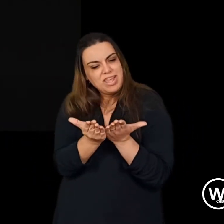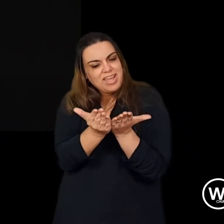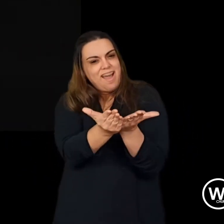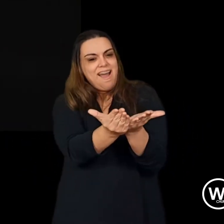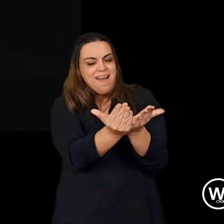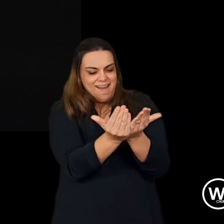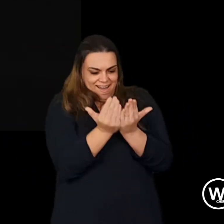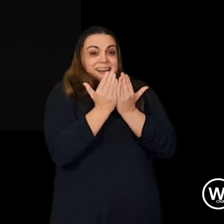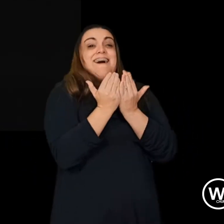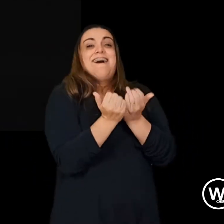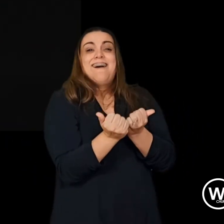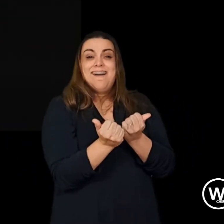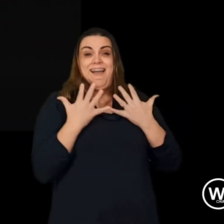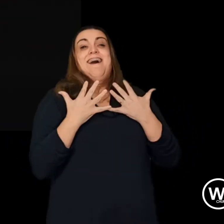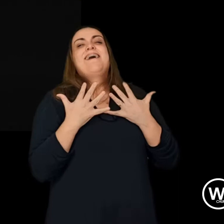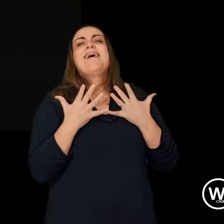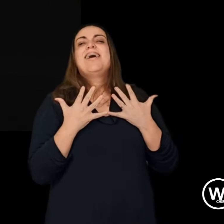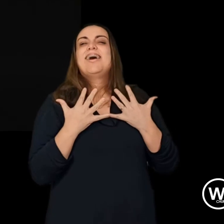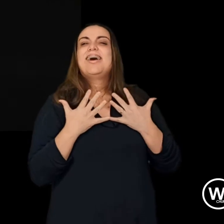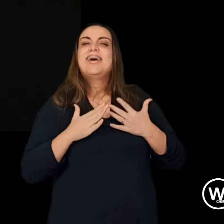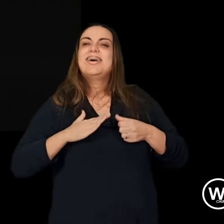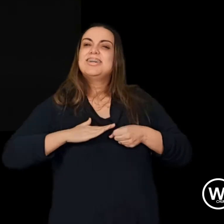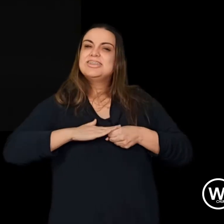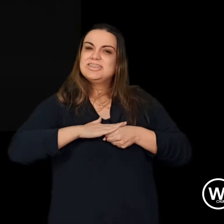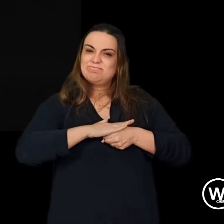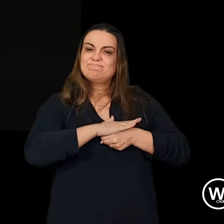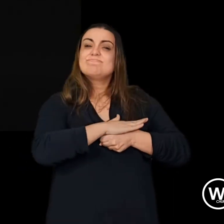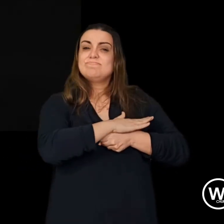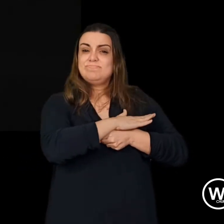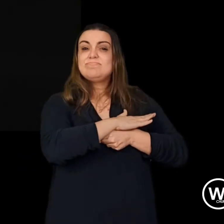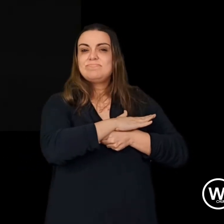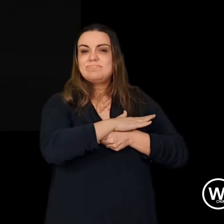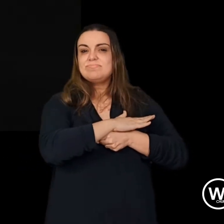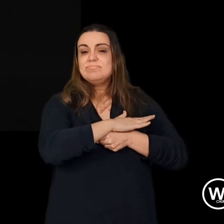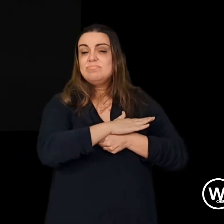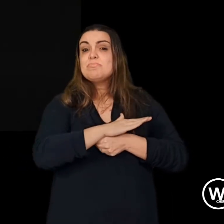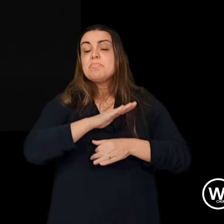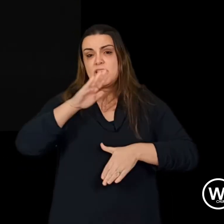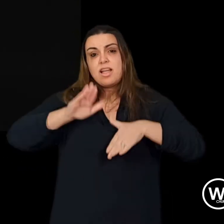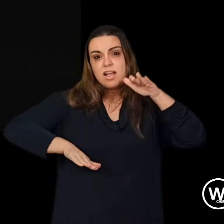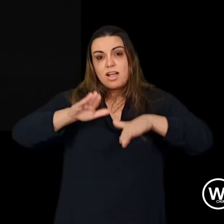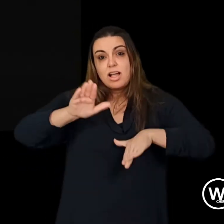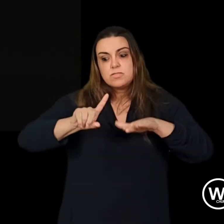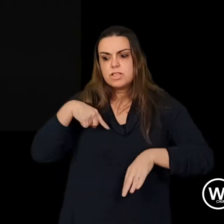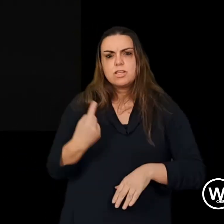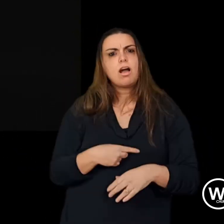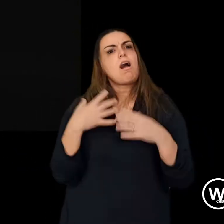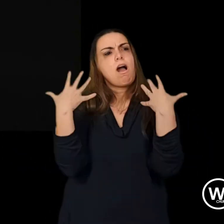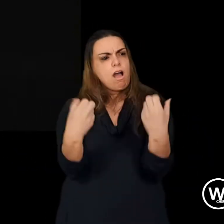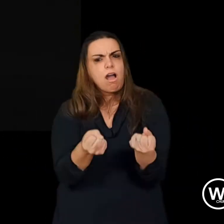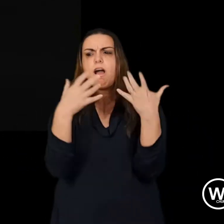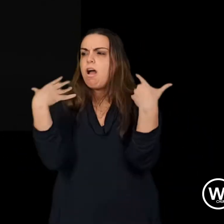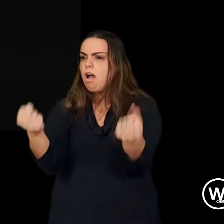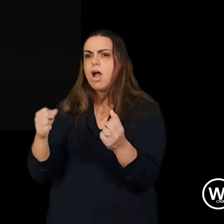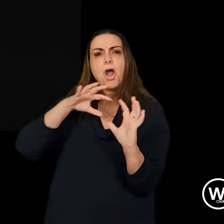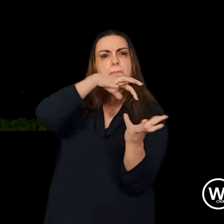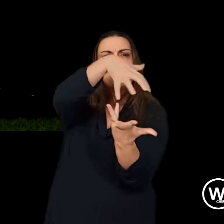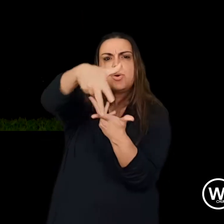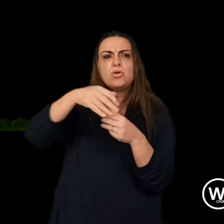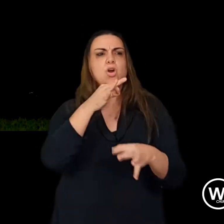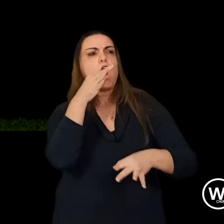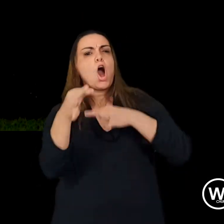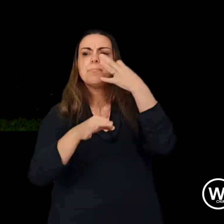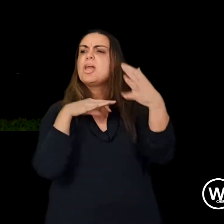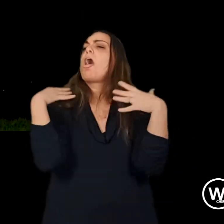Deus. E por muitas vezes nós aceitamos e guardamos as verdades do mundo de uma forma involuntária.